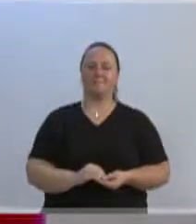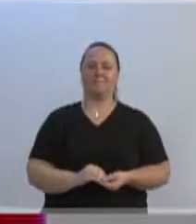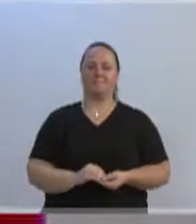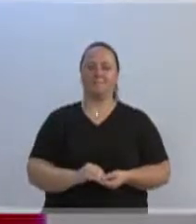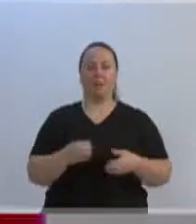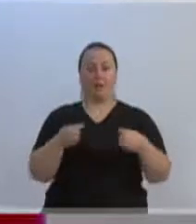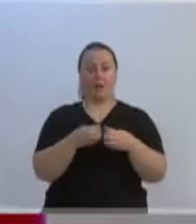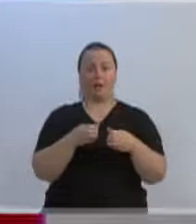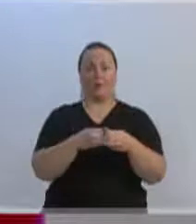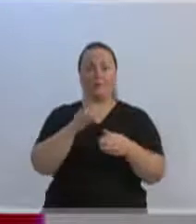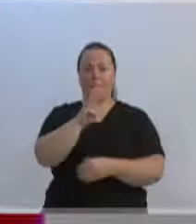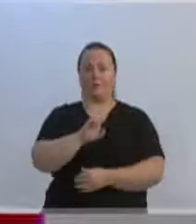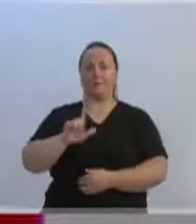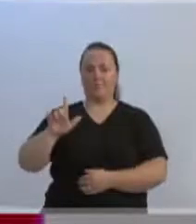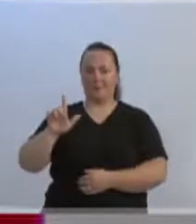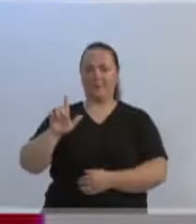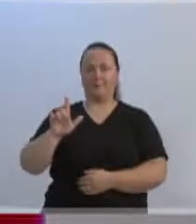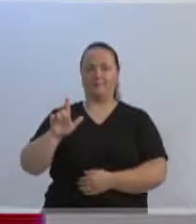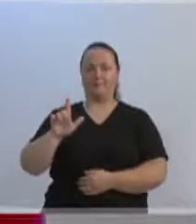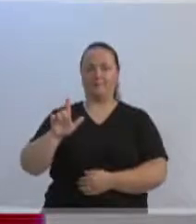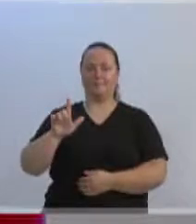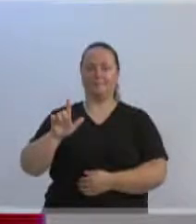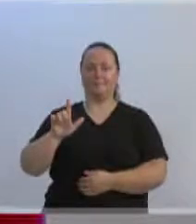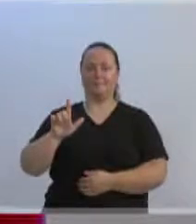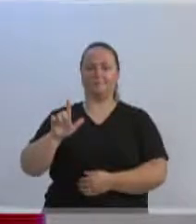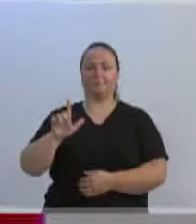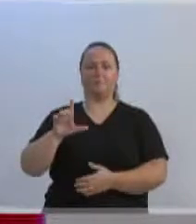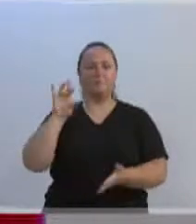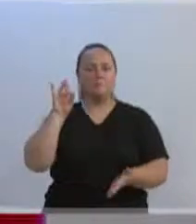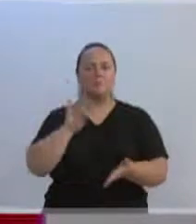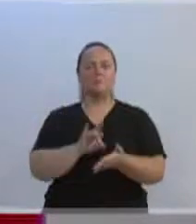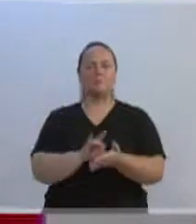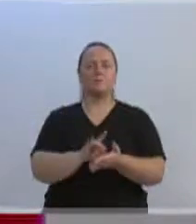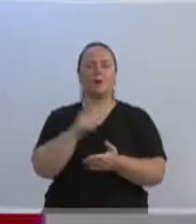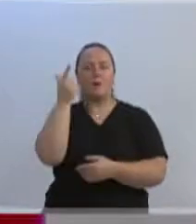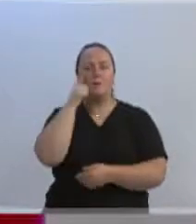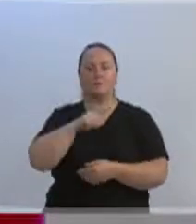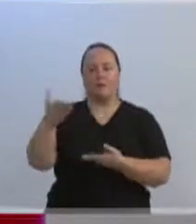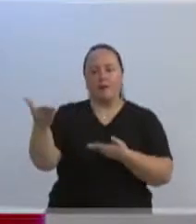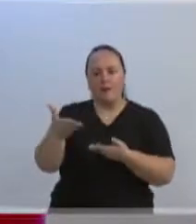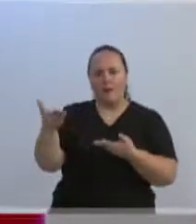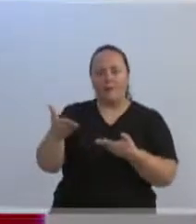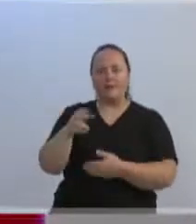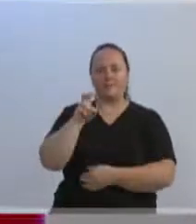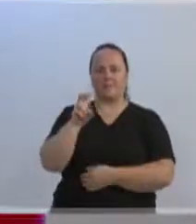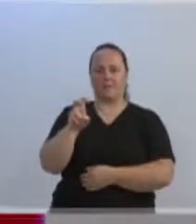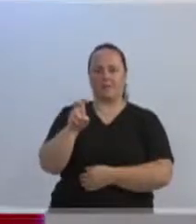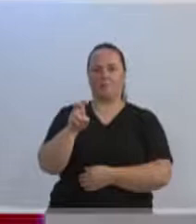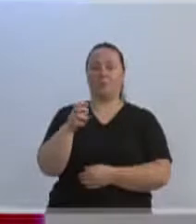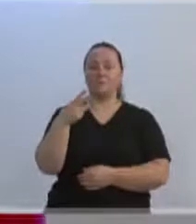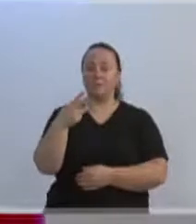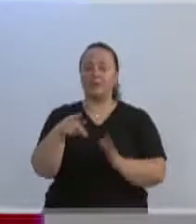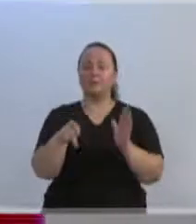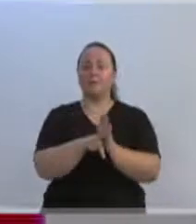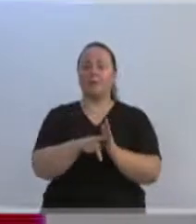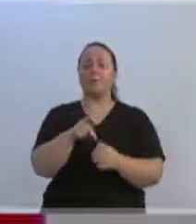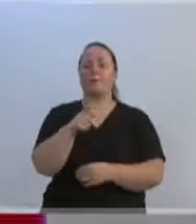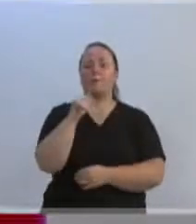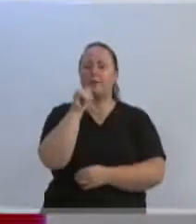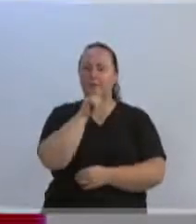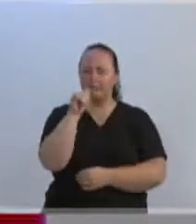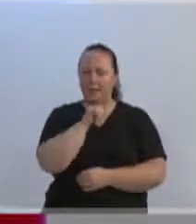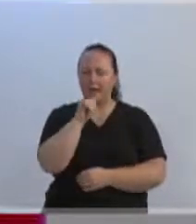blumenau neste ciclo está recebendo 5 intercambistas três italianos e um francês